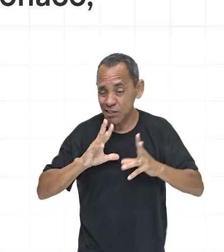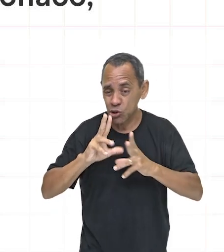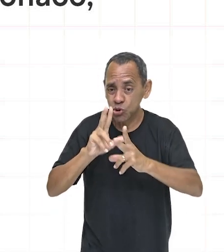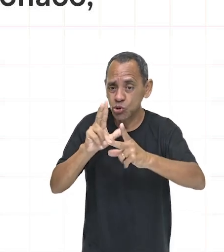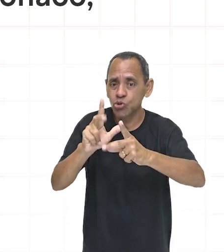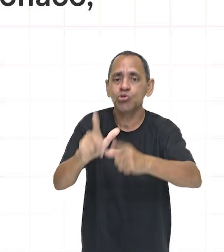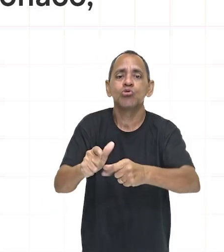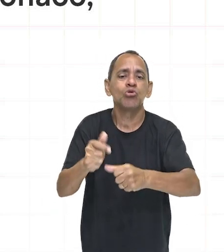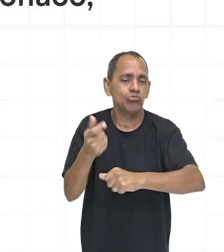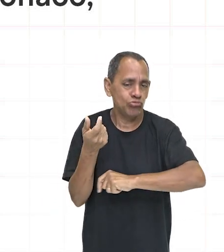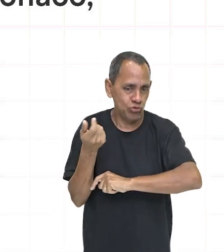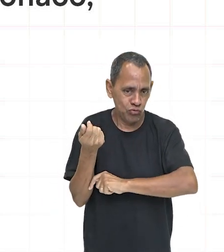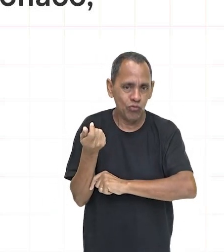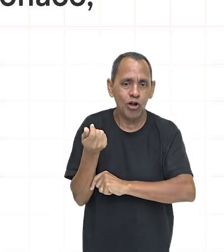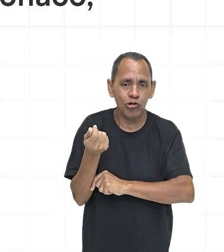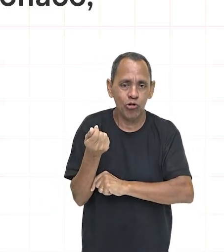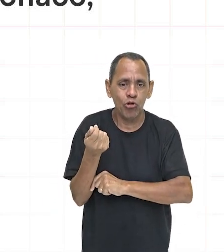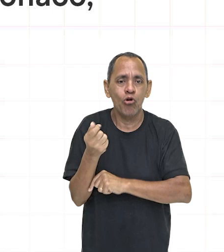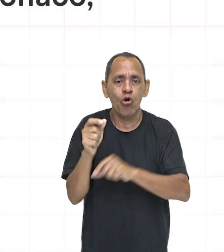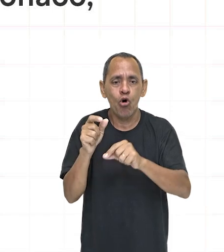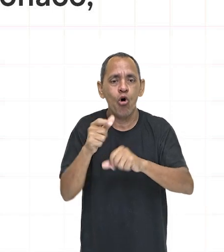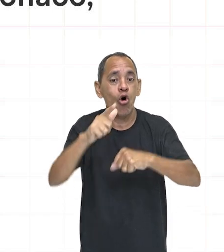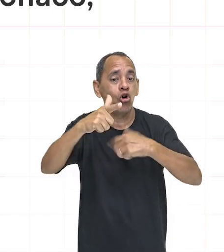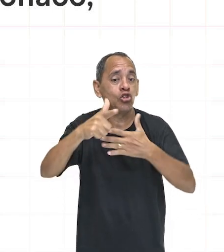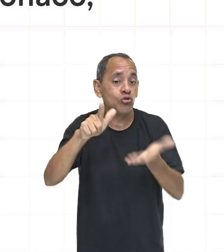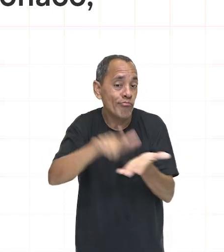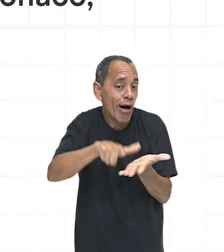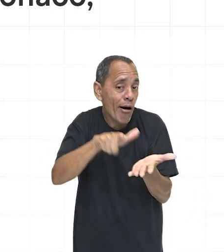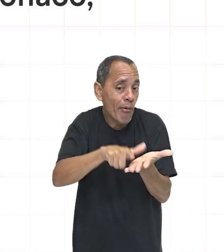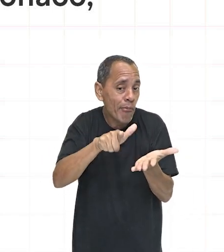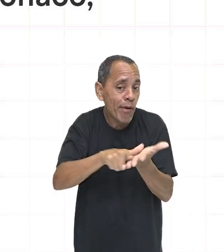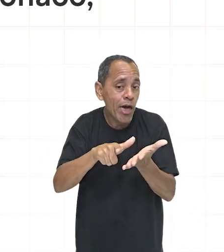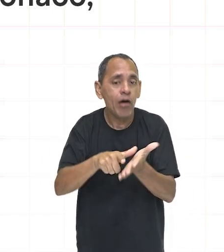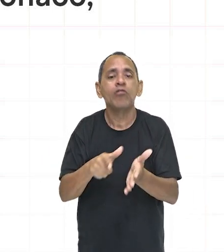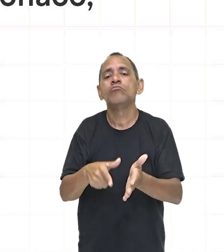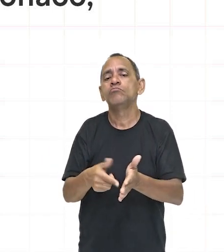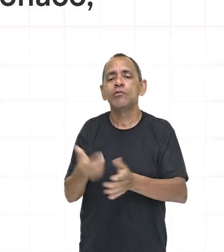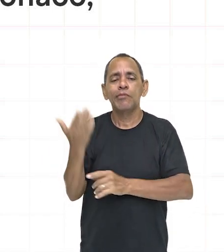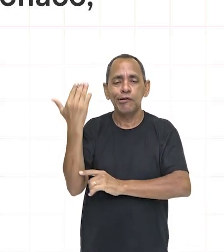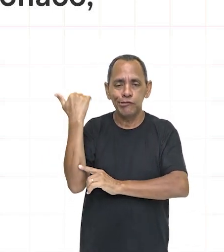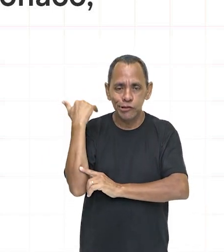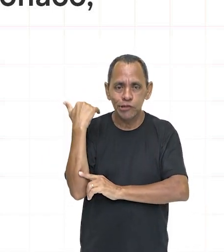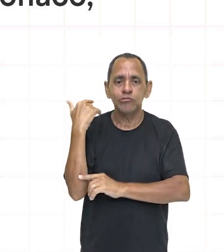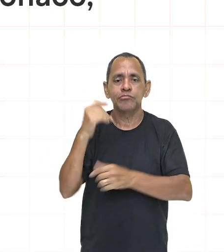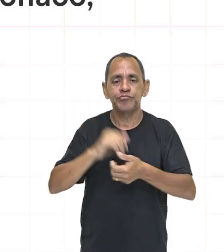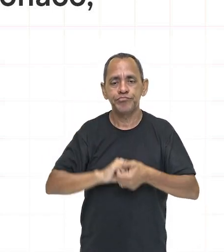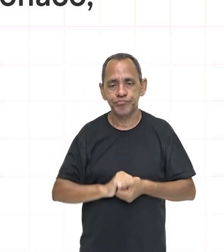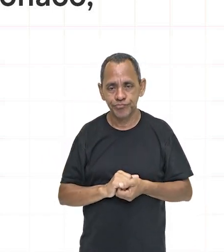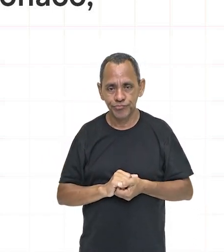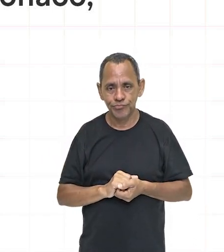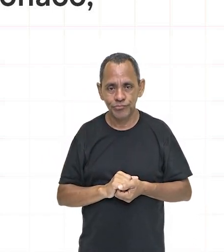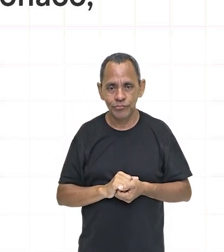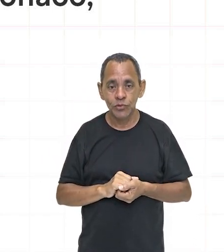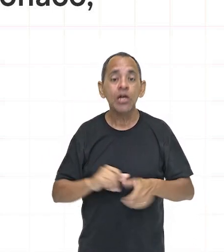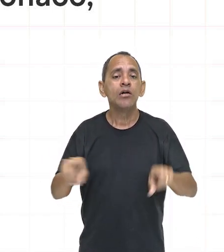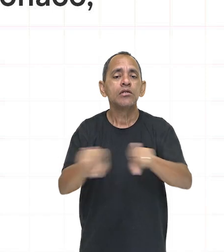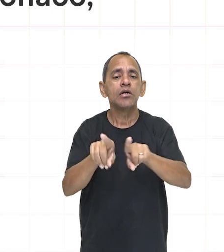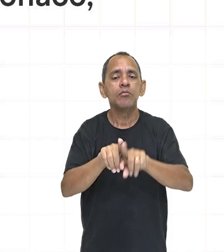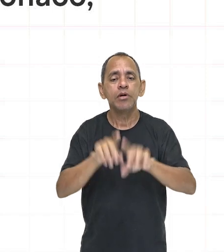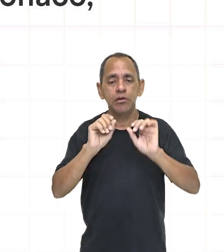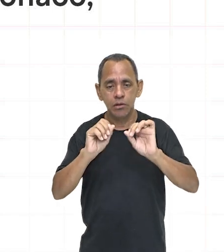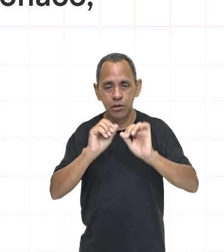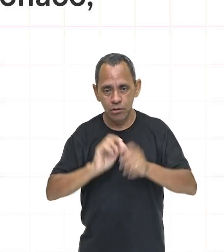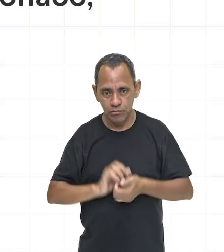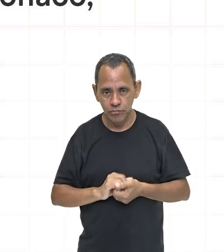moedas antigas, né, dessa área que fazia já parte da zona do euro. Além disso,